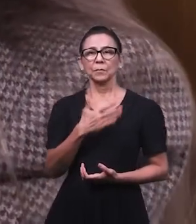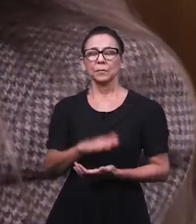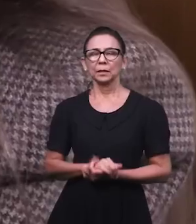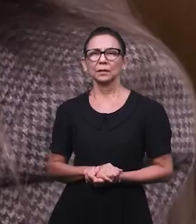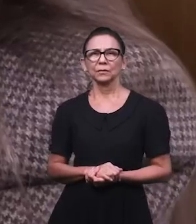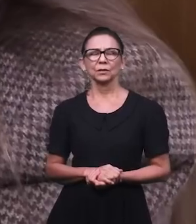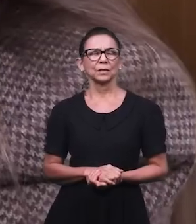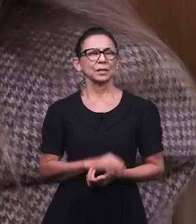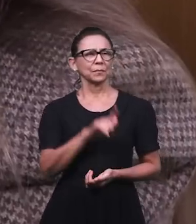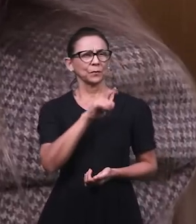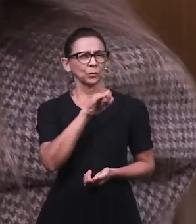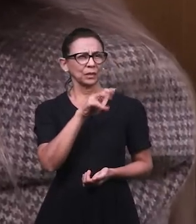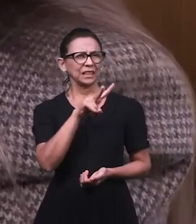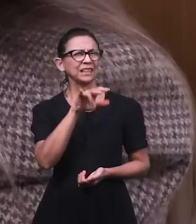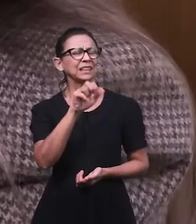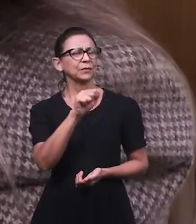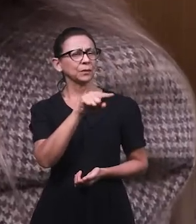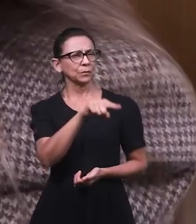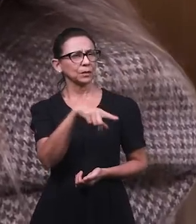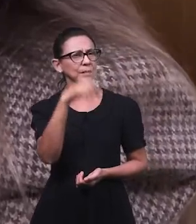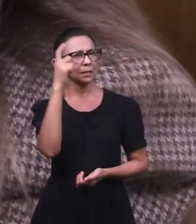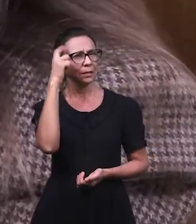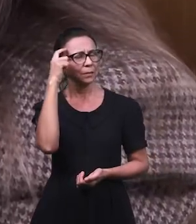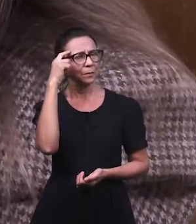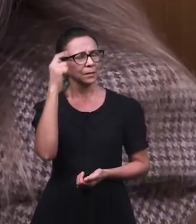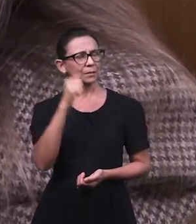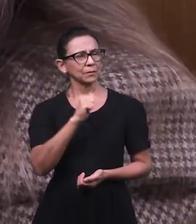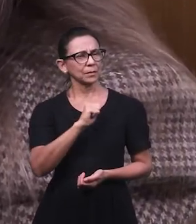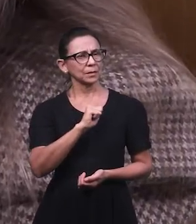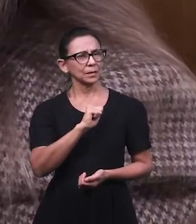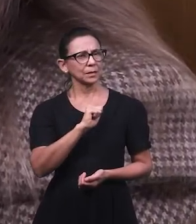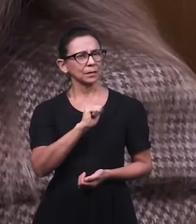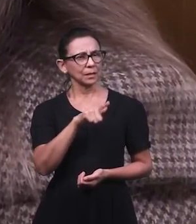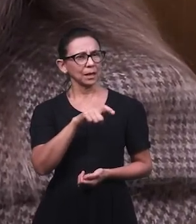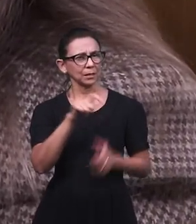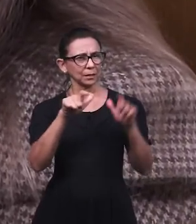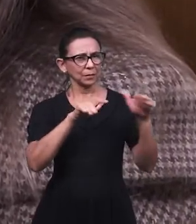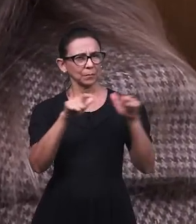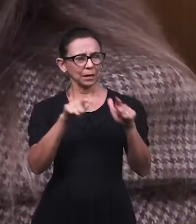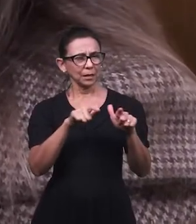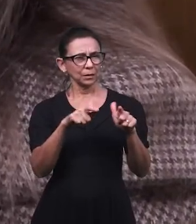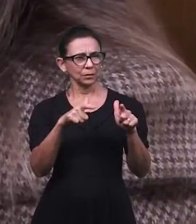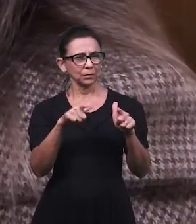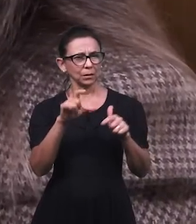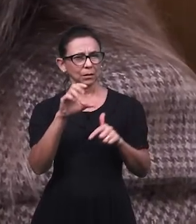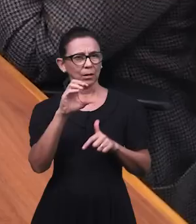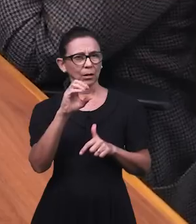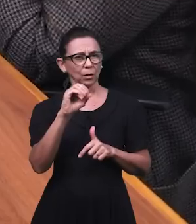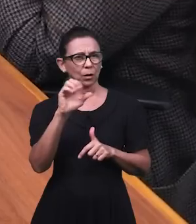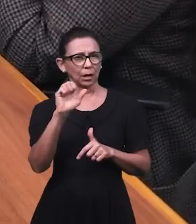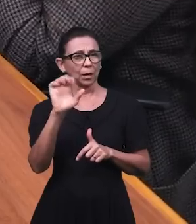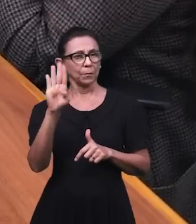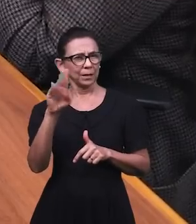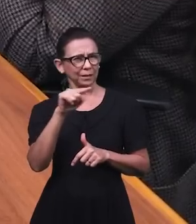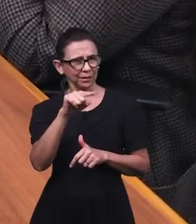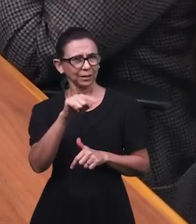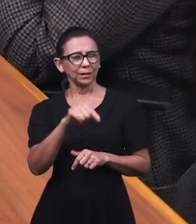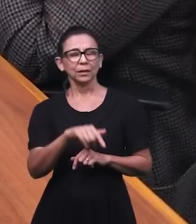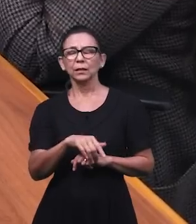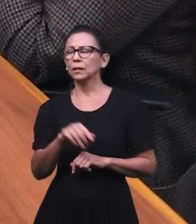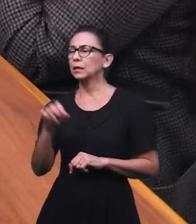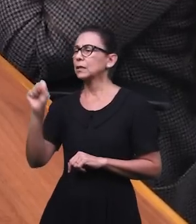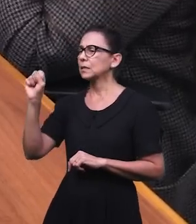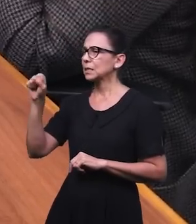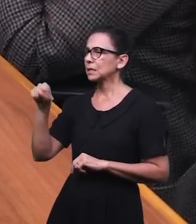cutucou e falou, Nívia, eu tava pensando em você tá fazendo a OAB pra trabalho, né? Eu falei, tô. Ah,